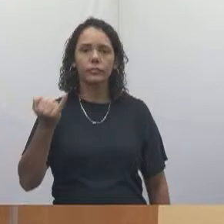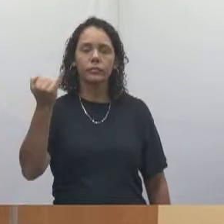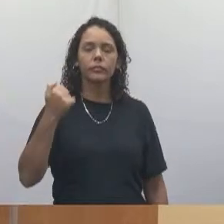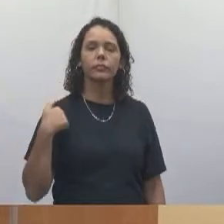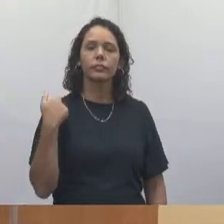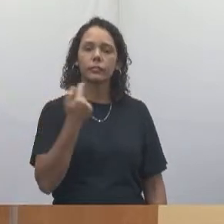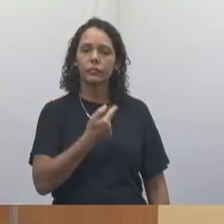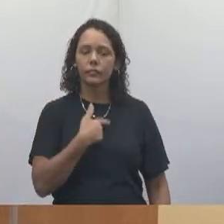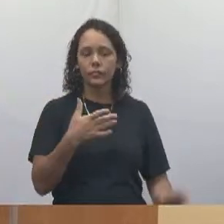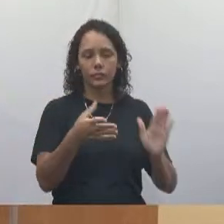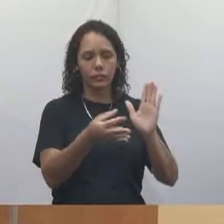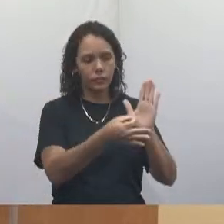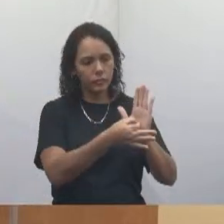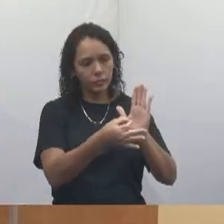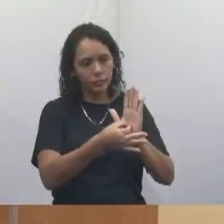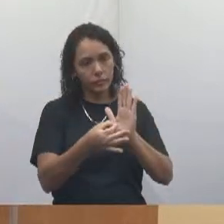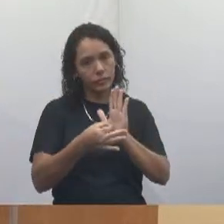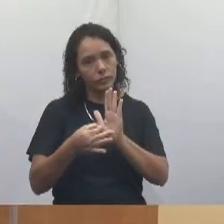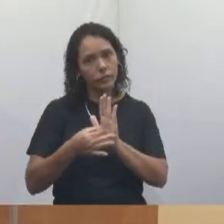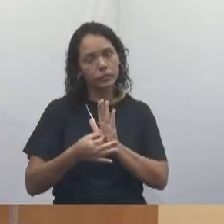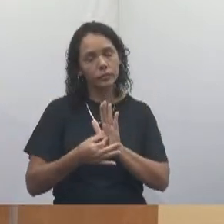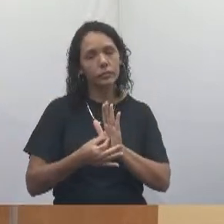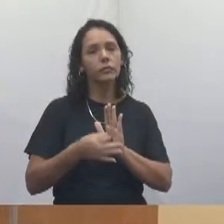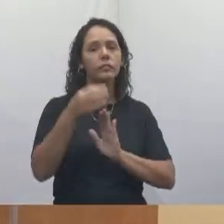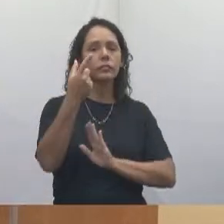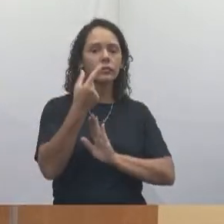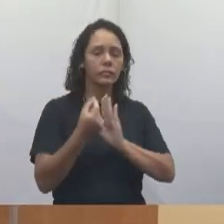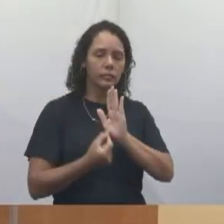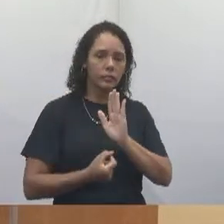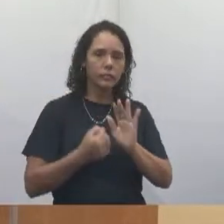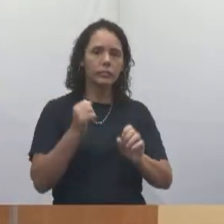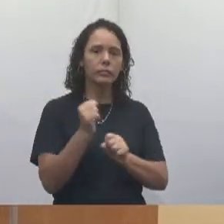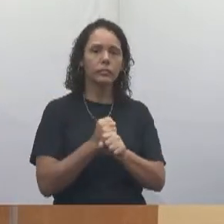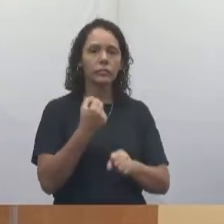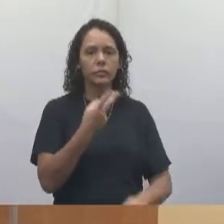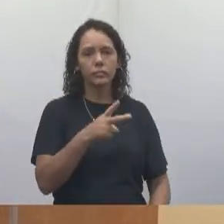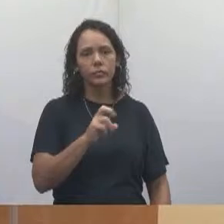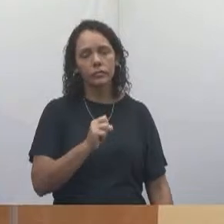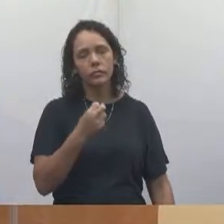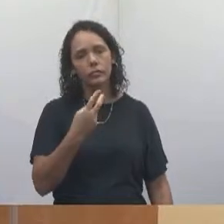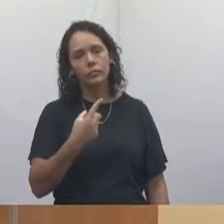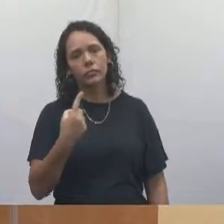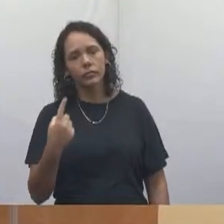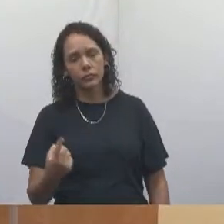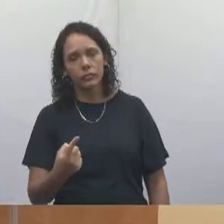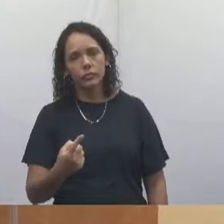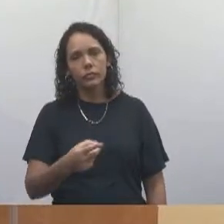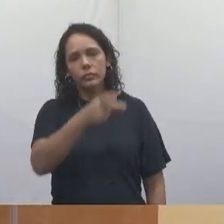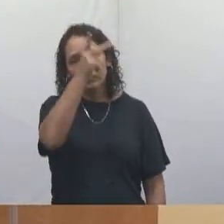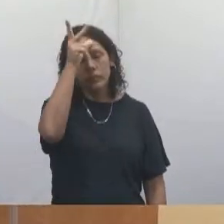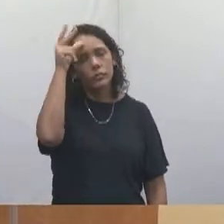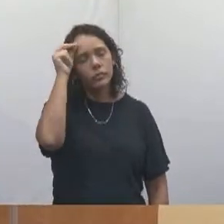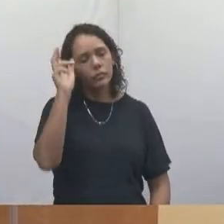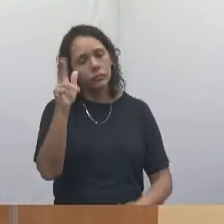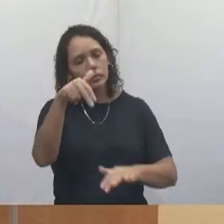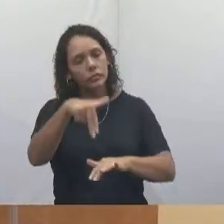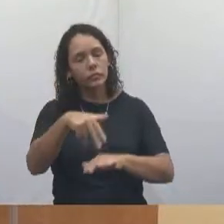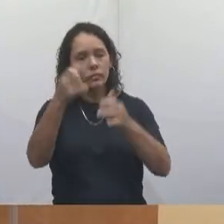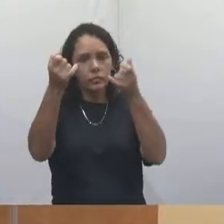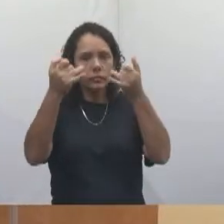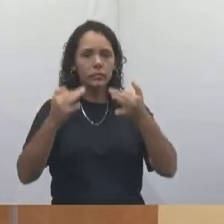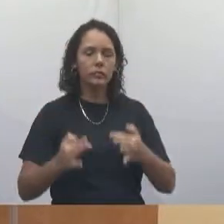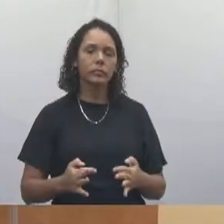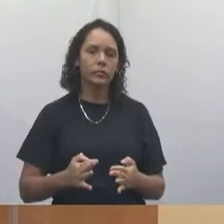estar comentando, né, a prestação de conta do prefeito Isaías Santana, né, que teve nessa tribuna discursando em relação às suas